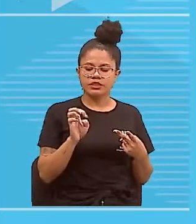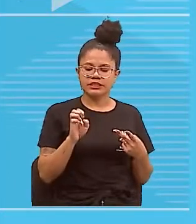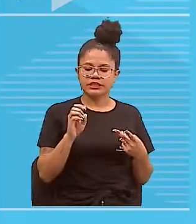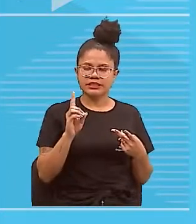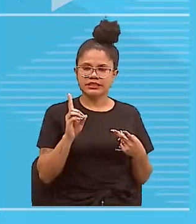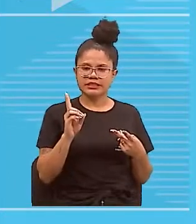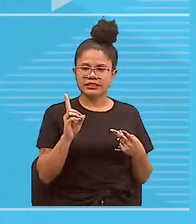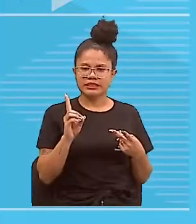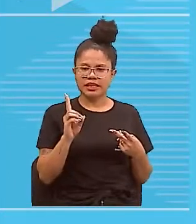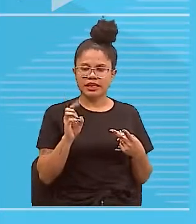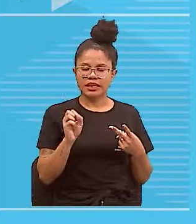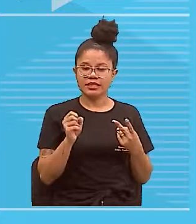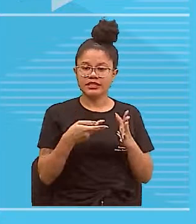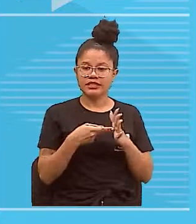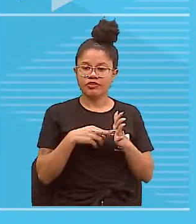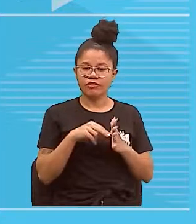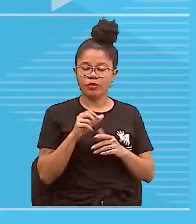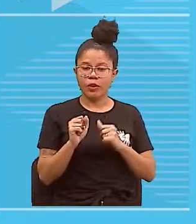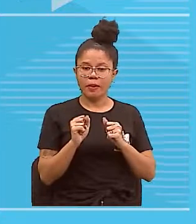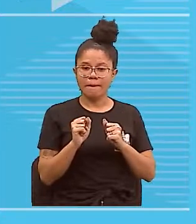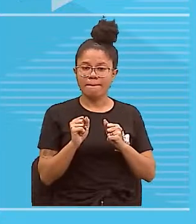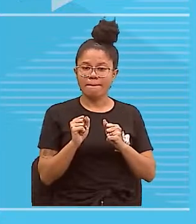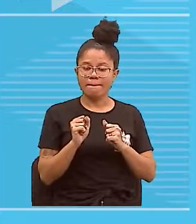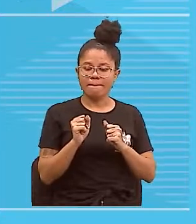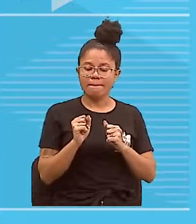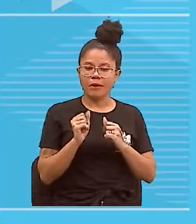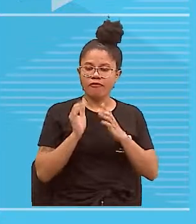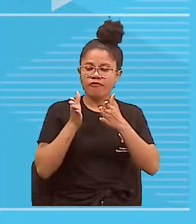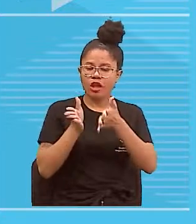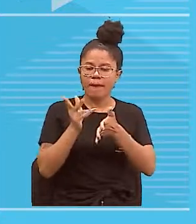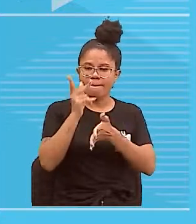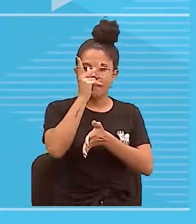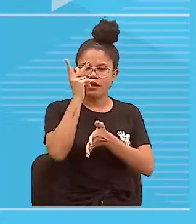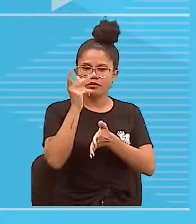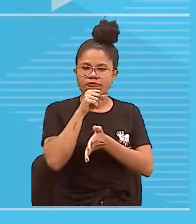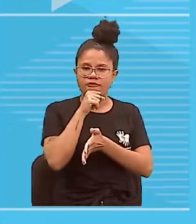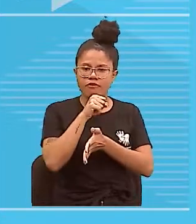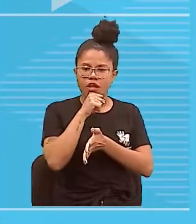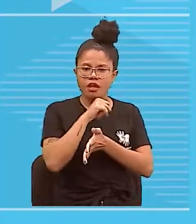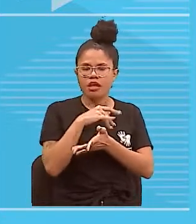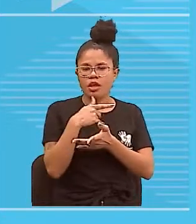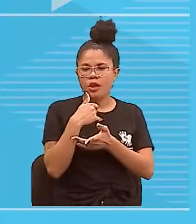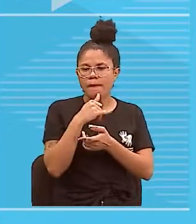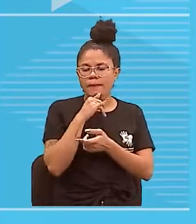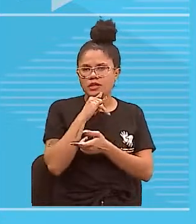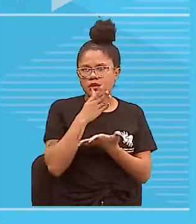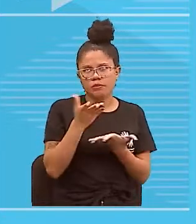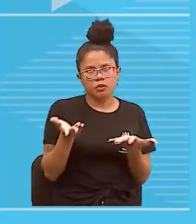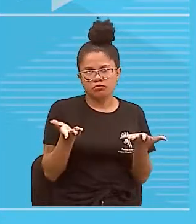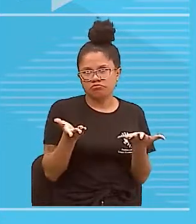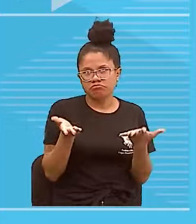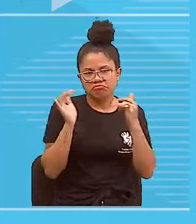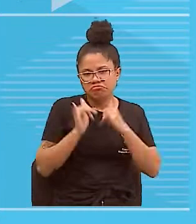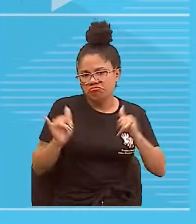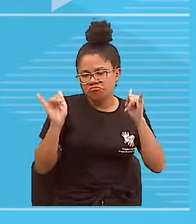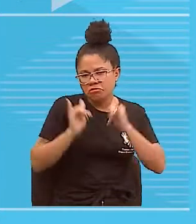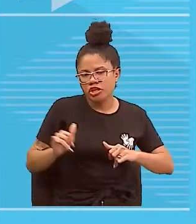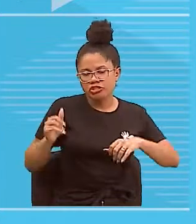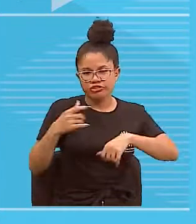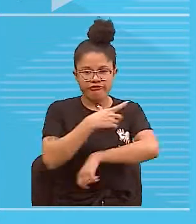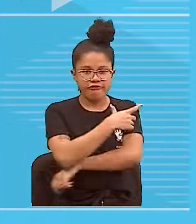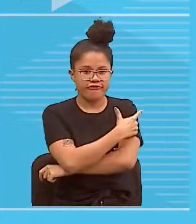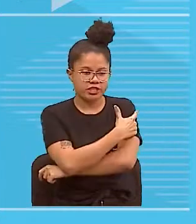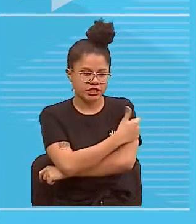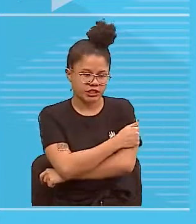em publicidade institucional campanha de vacinação na por exemplo